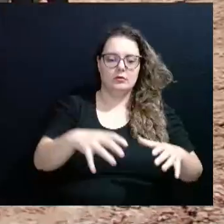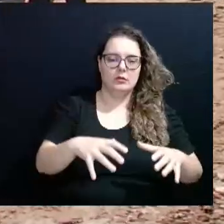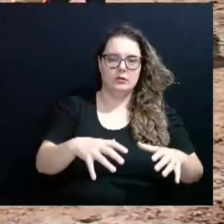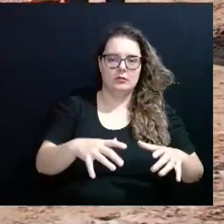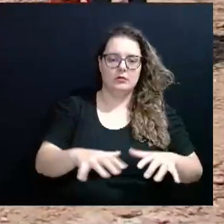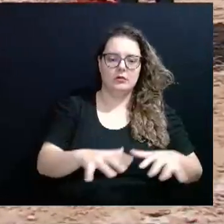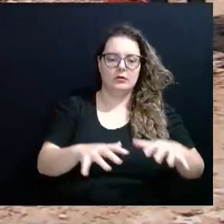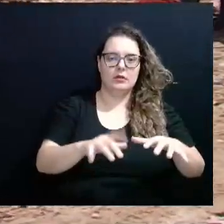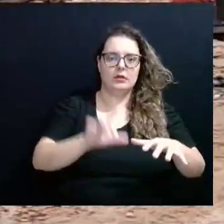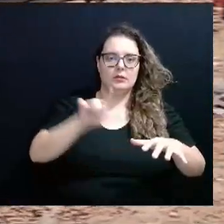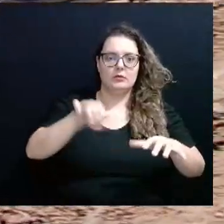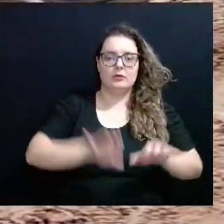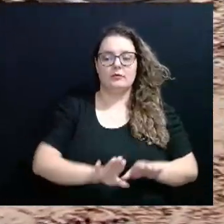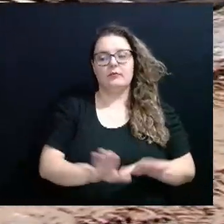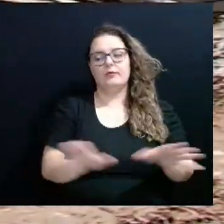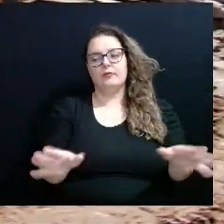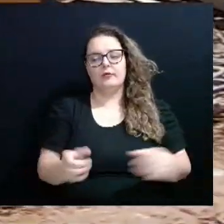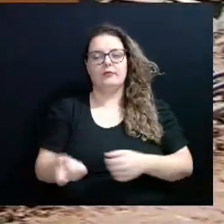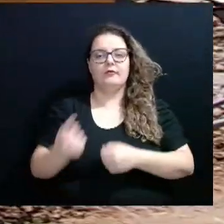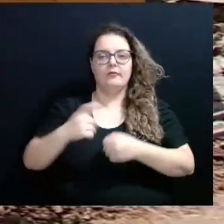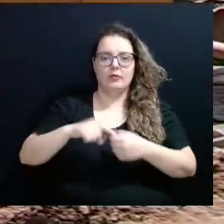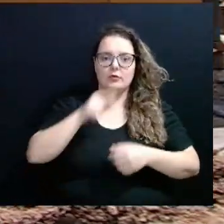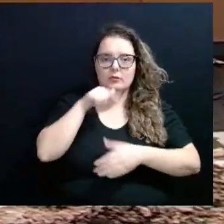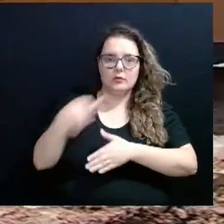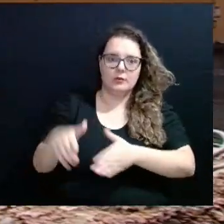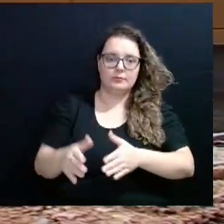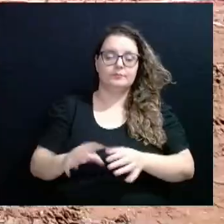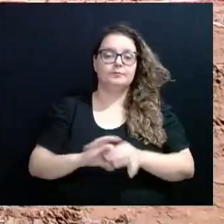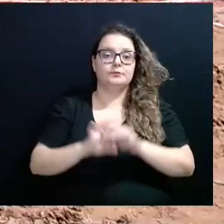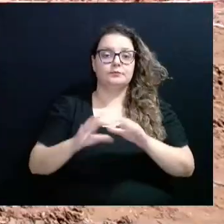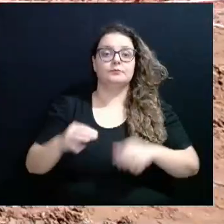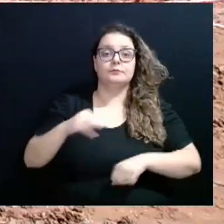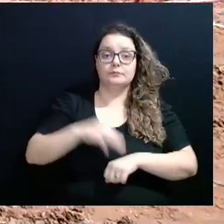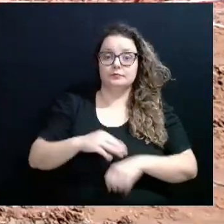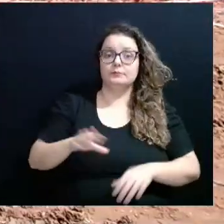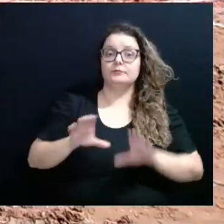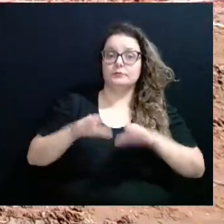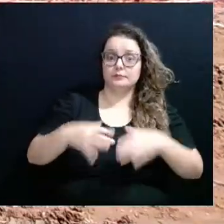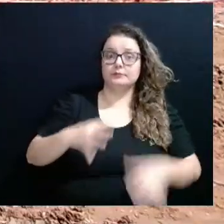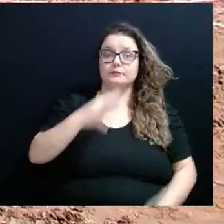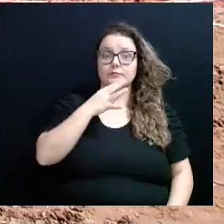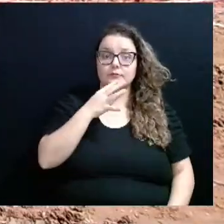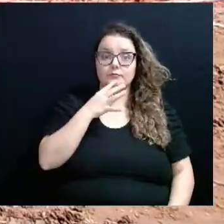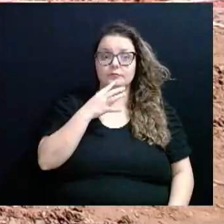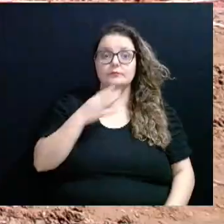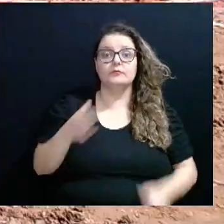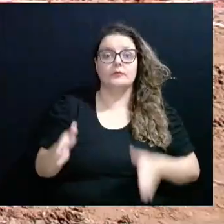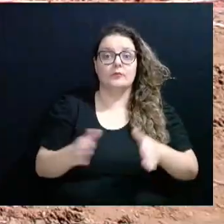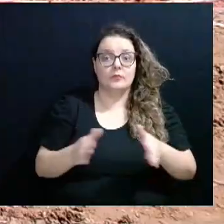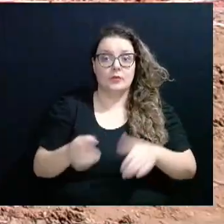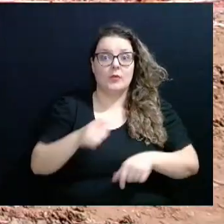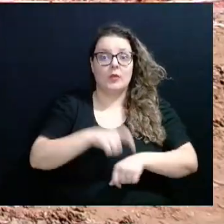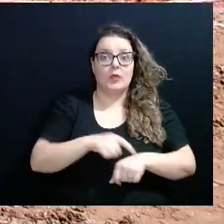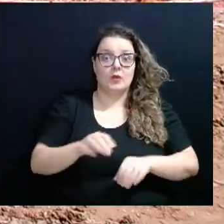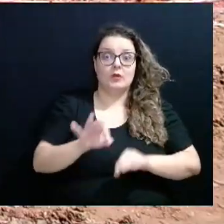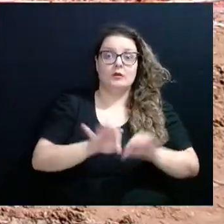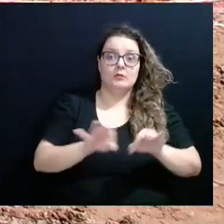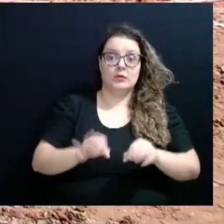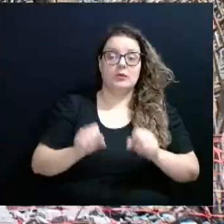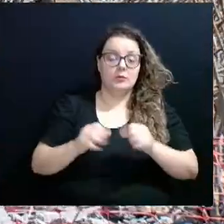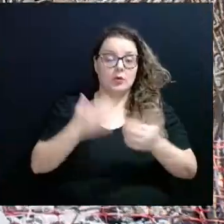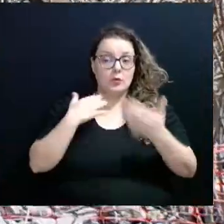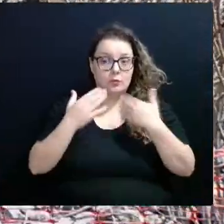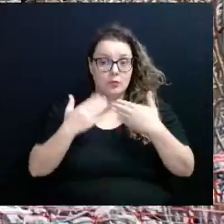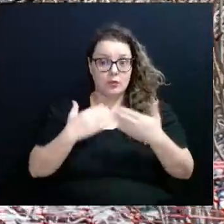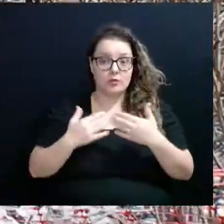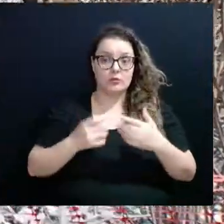visita é justamente permitir que os membros da comissão conheçam o estágio atual do projeto e possam dialogar com o